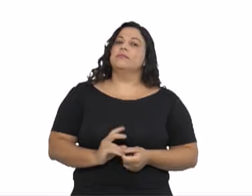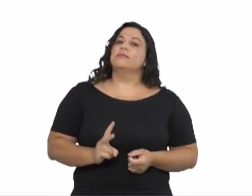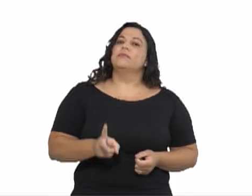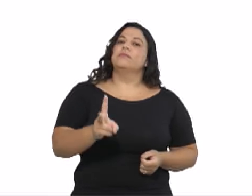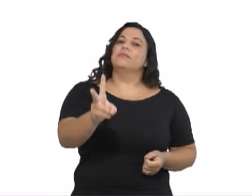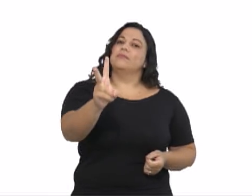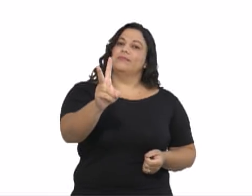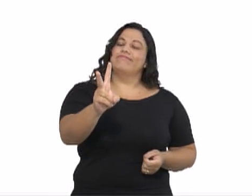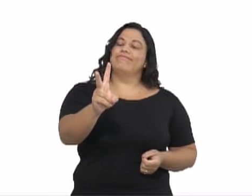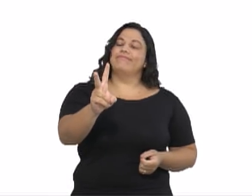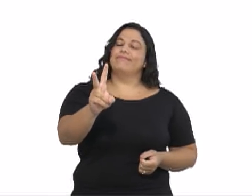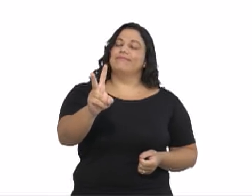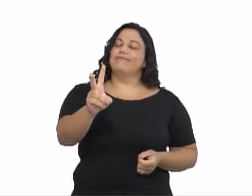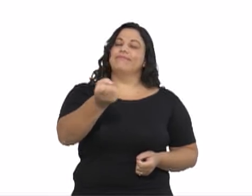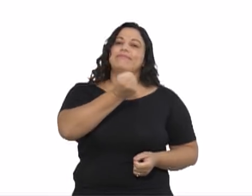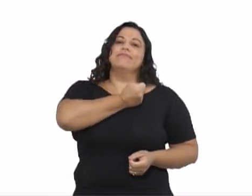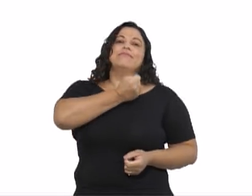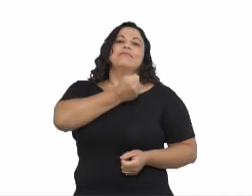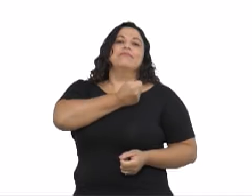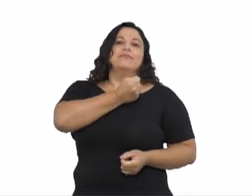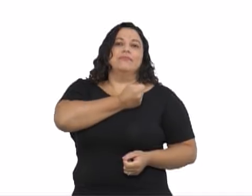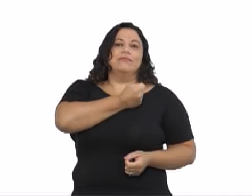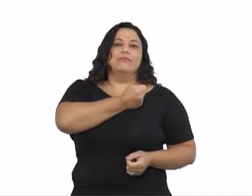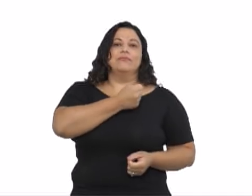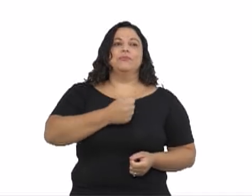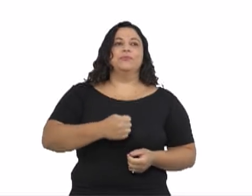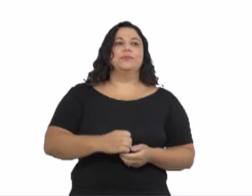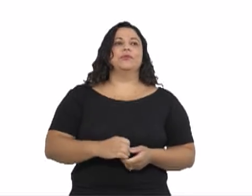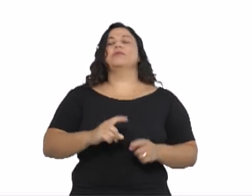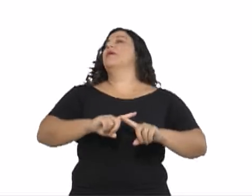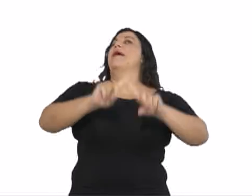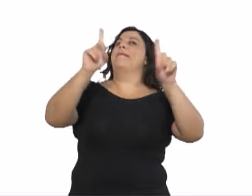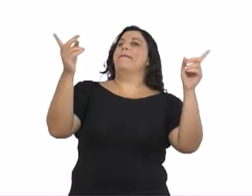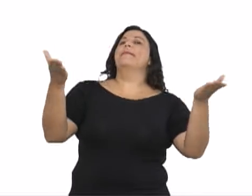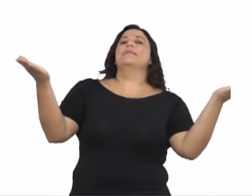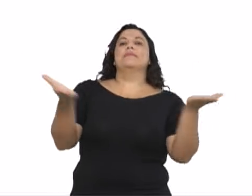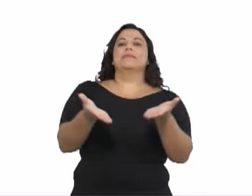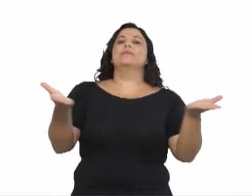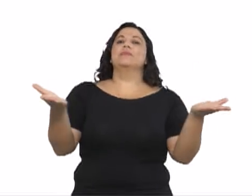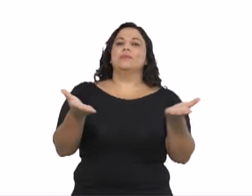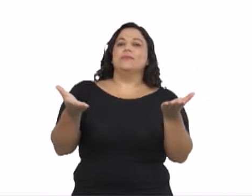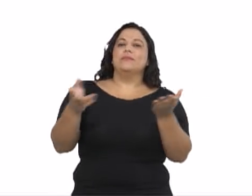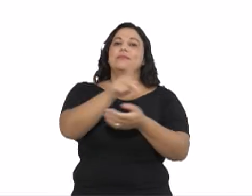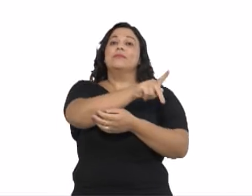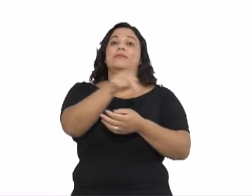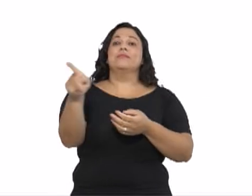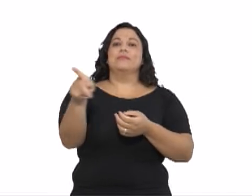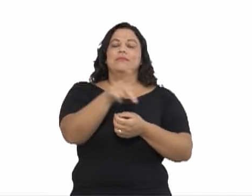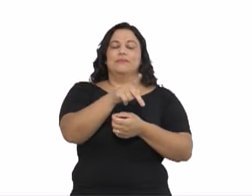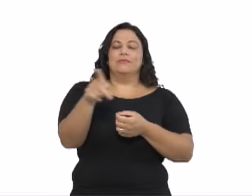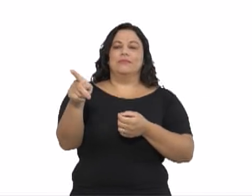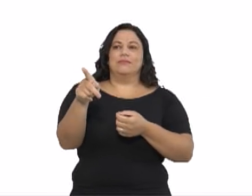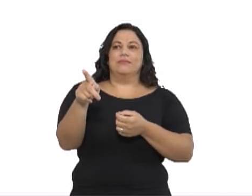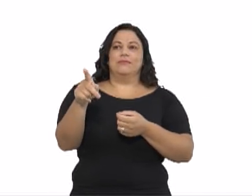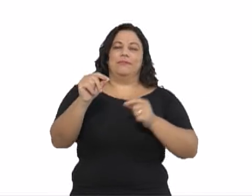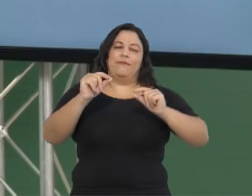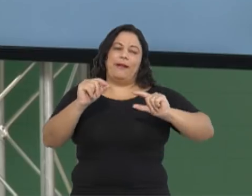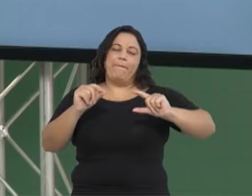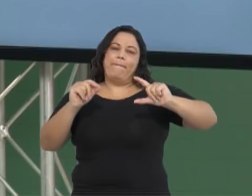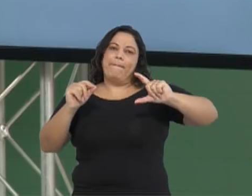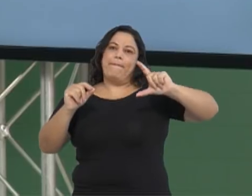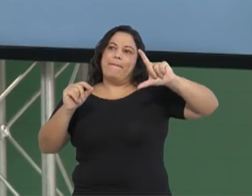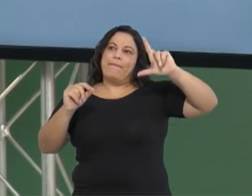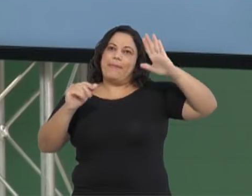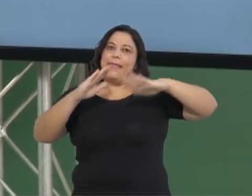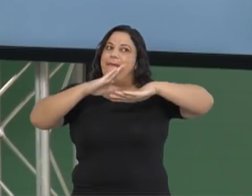Continuando então os nossos números, mas agora a teacher começa a aumentar. Então